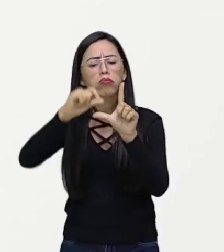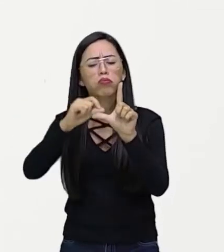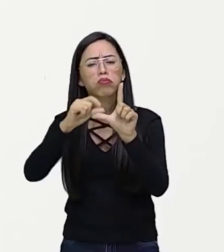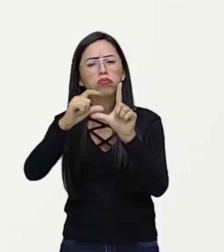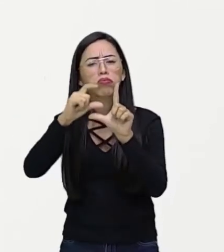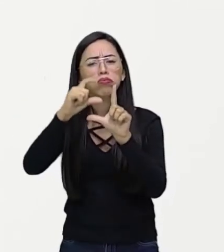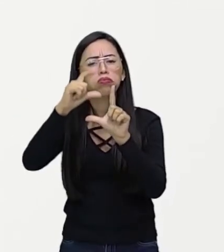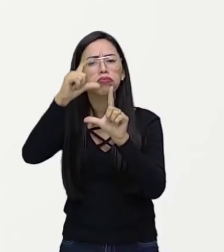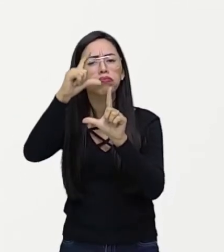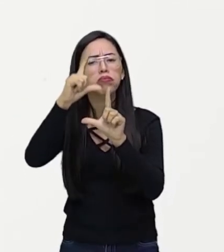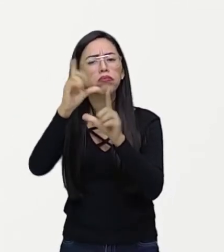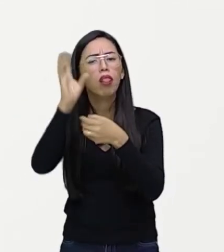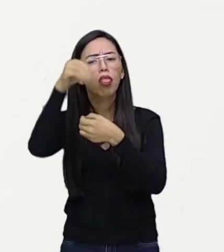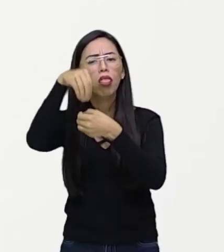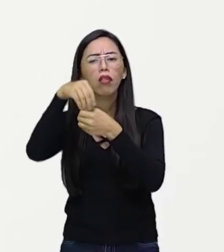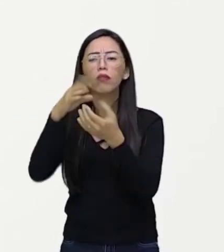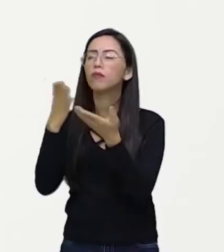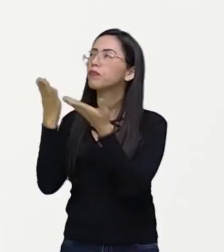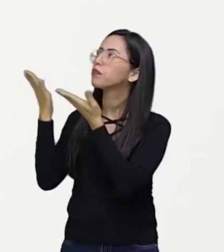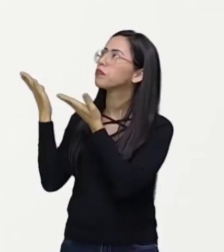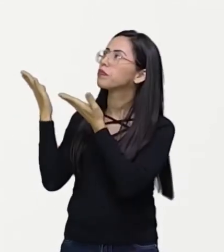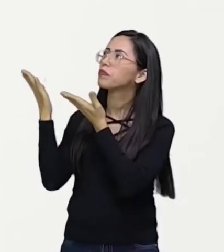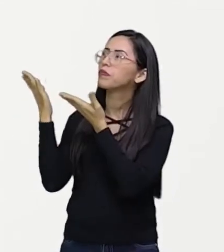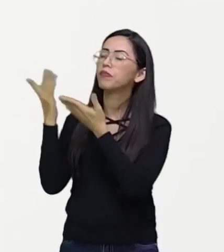da garrafa.